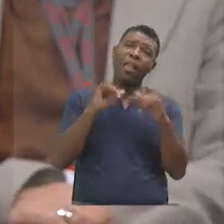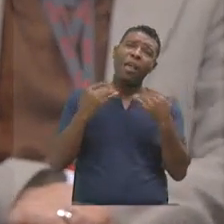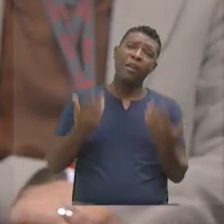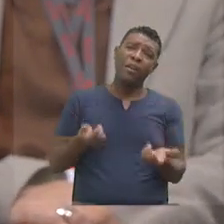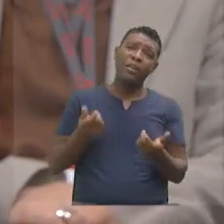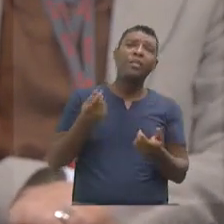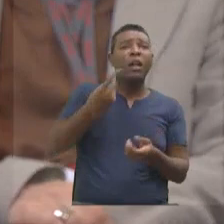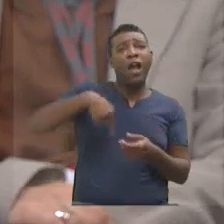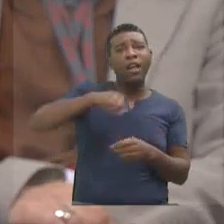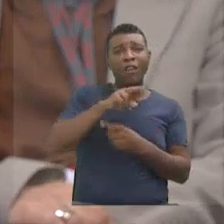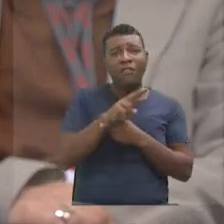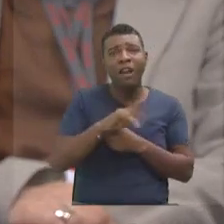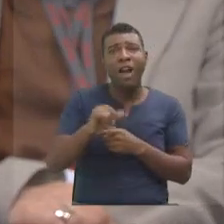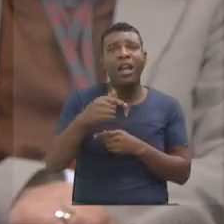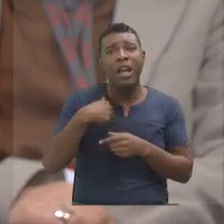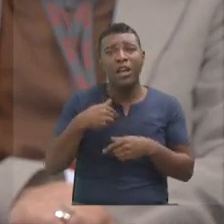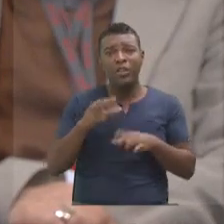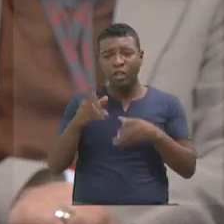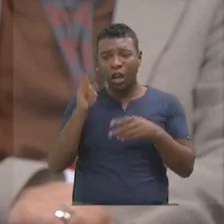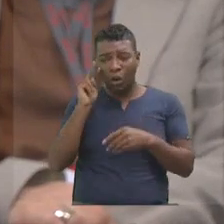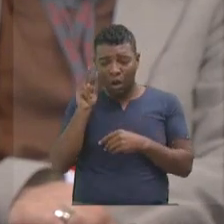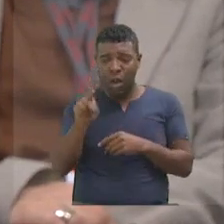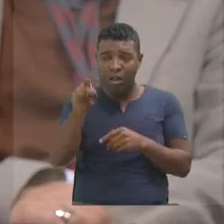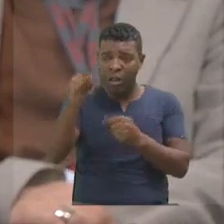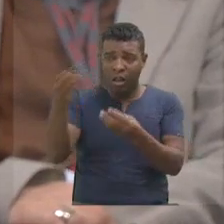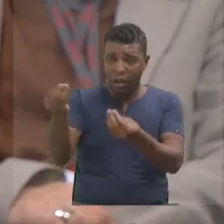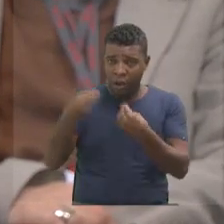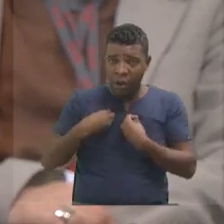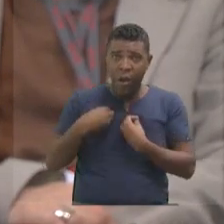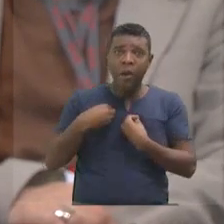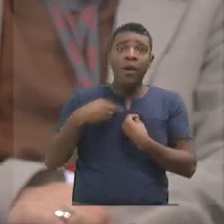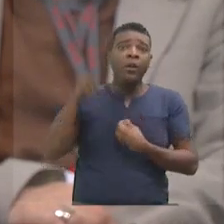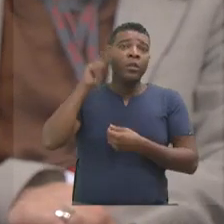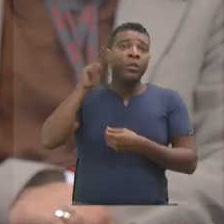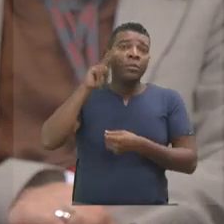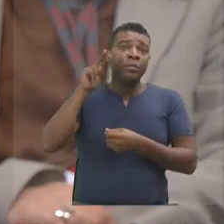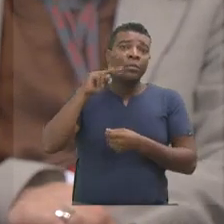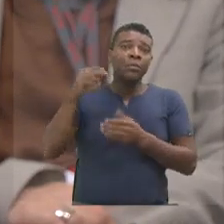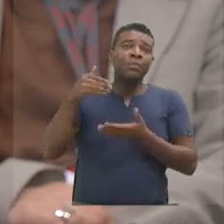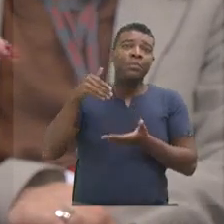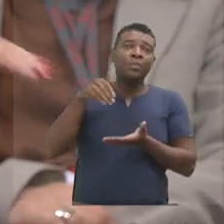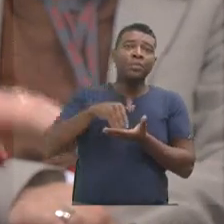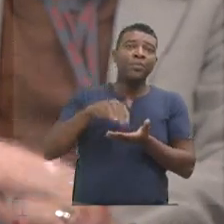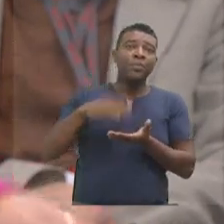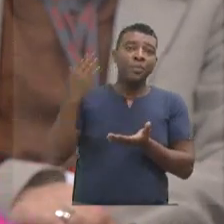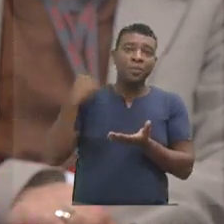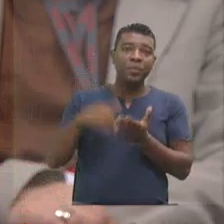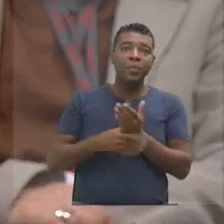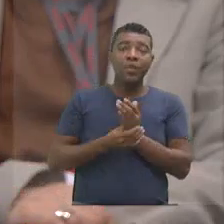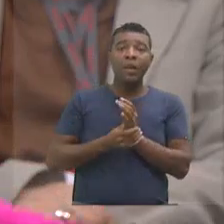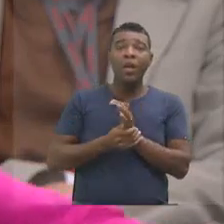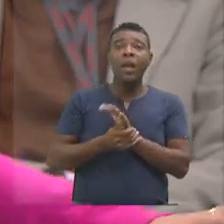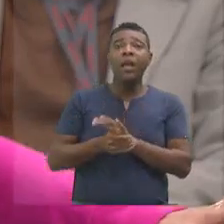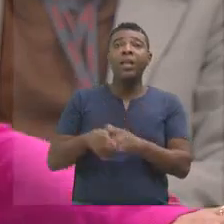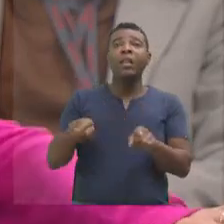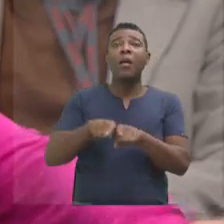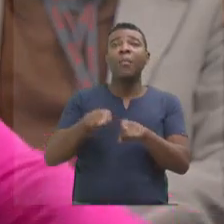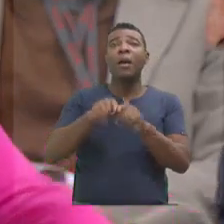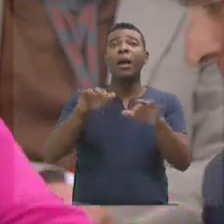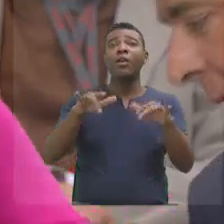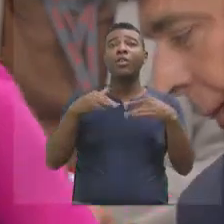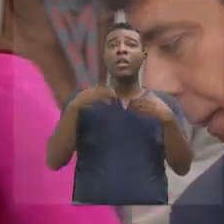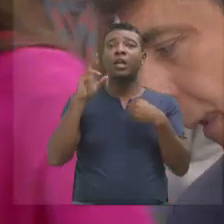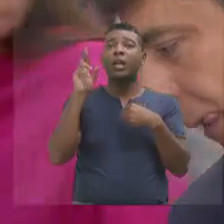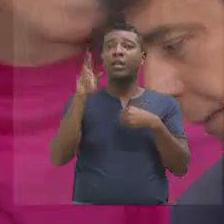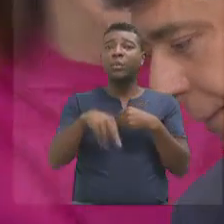e vou eu já tô olhando esse ponto que o senhor me levou da última da última assim como a rede de resposta da urgência emergência nós estamos